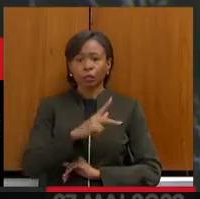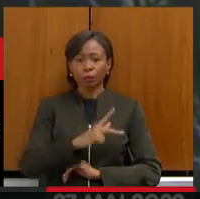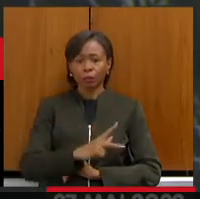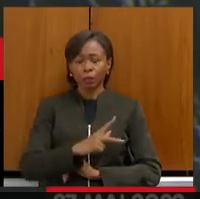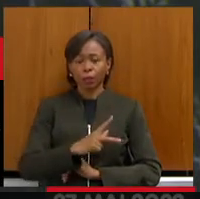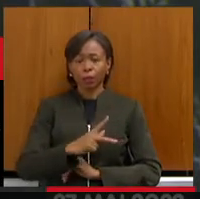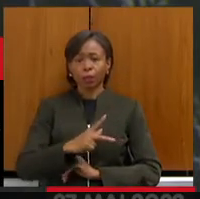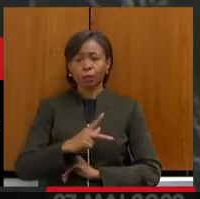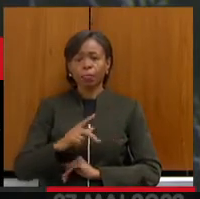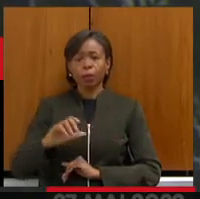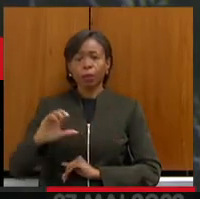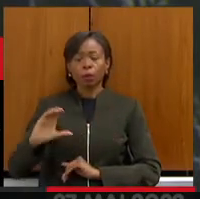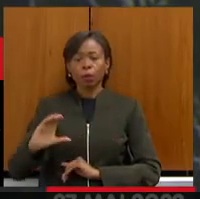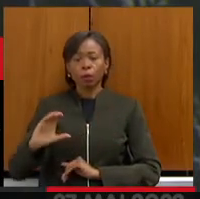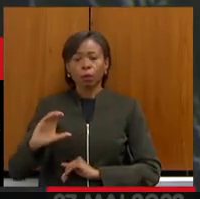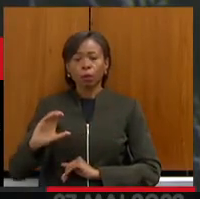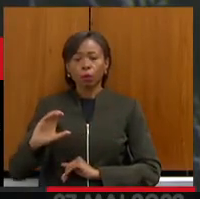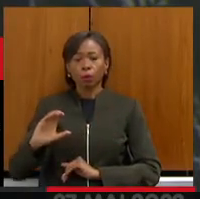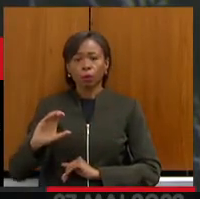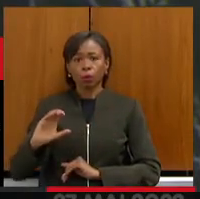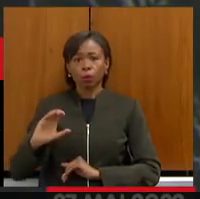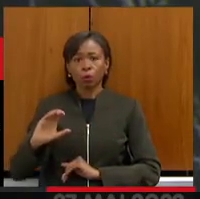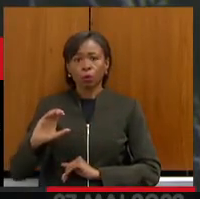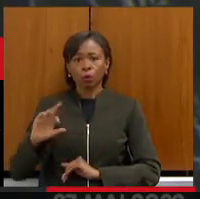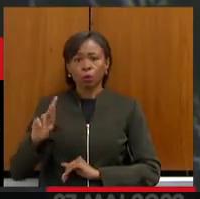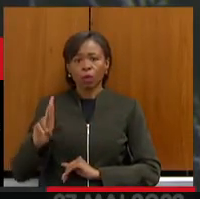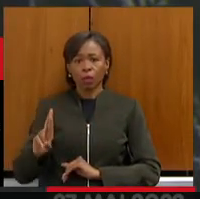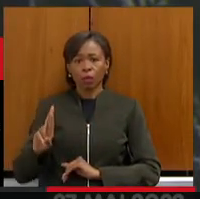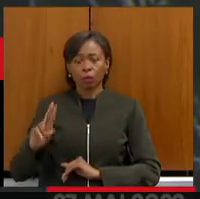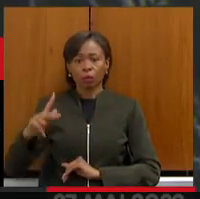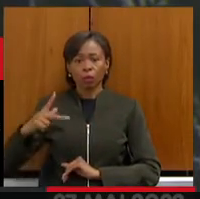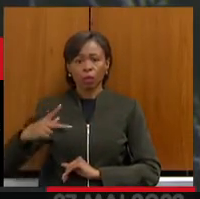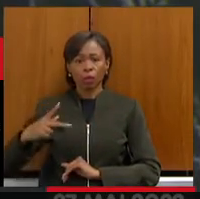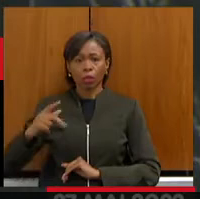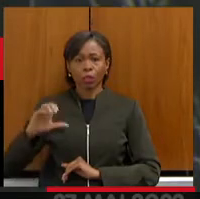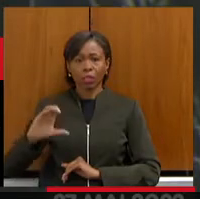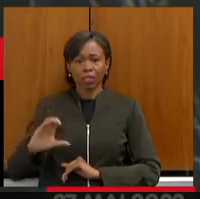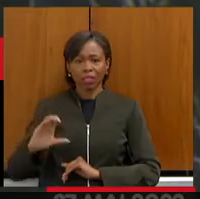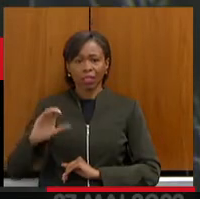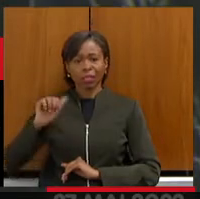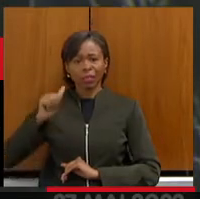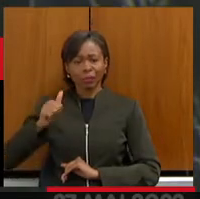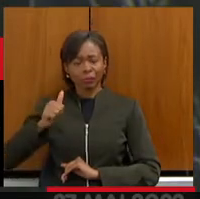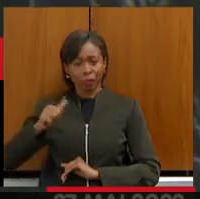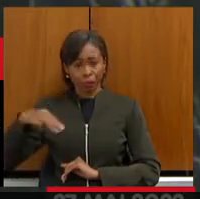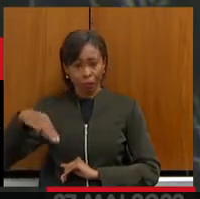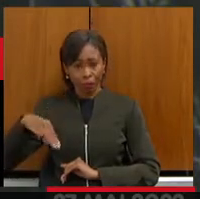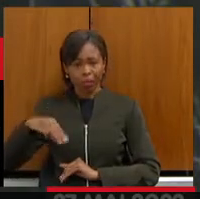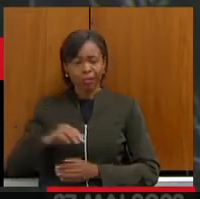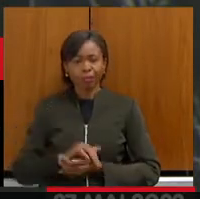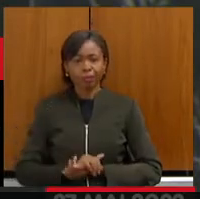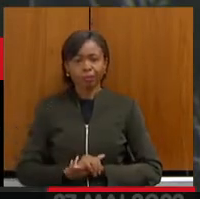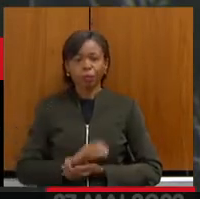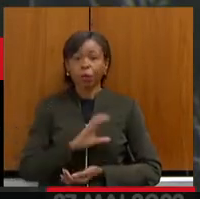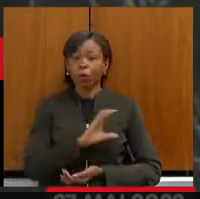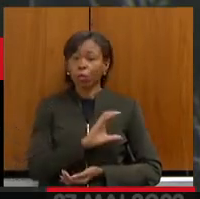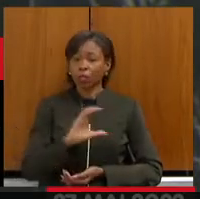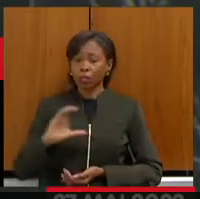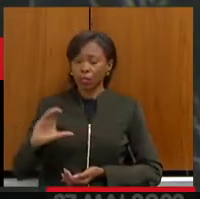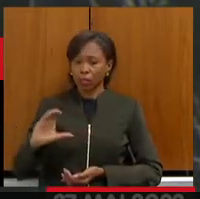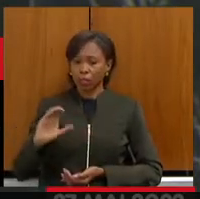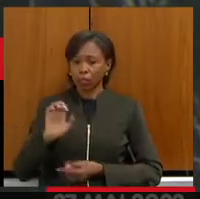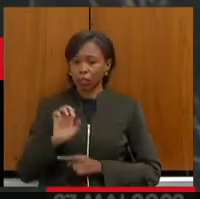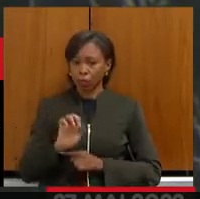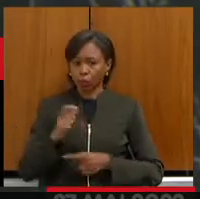Gerais consórcio Regional de promoção da Cidadania da mulher das Gerais coordenador Estadual de políticas